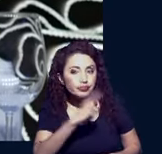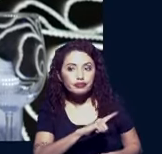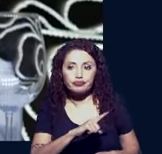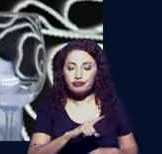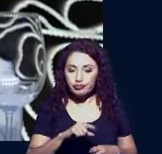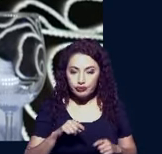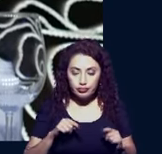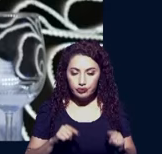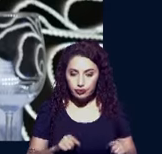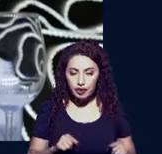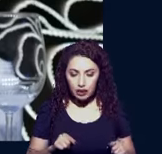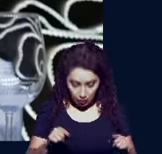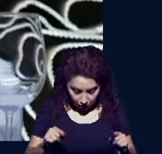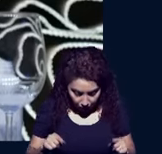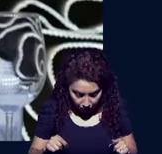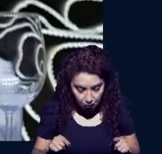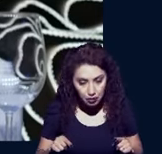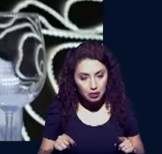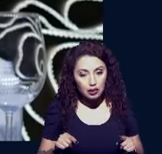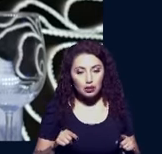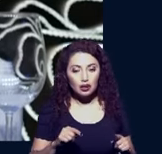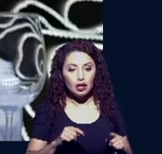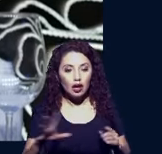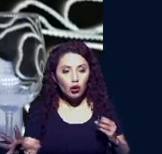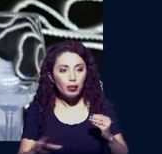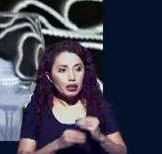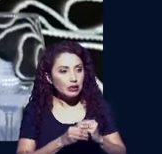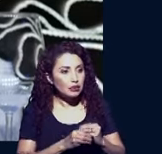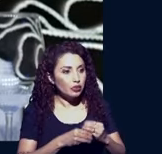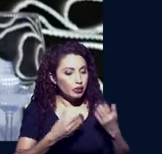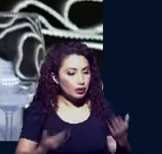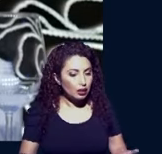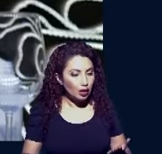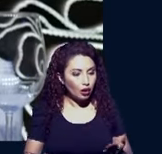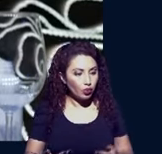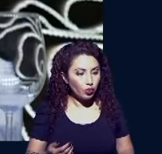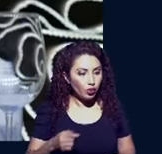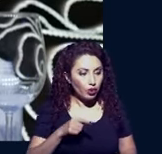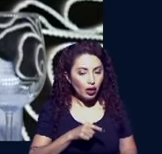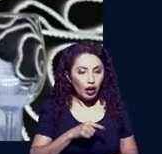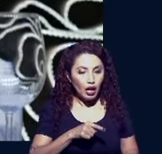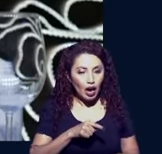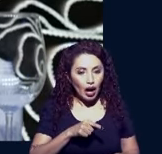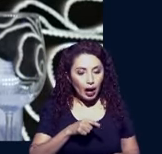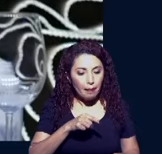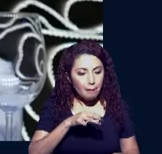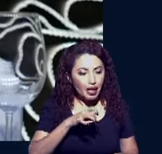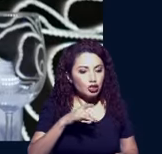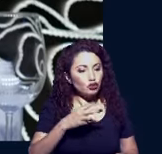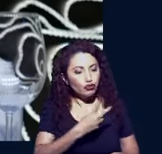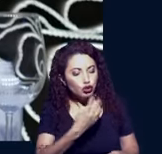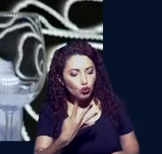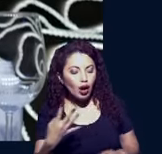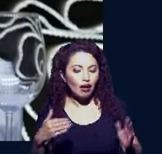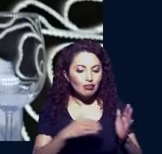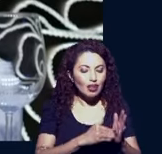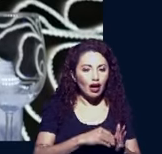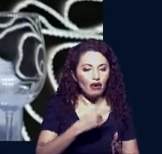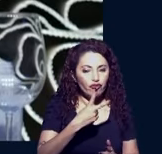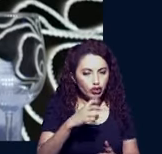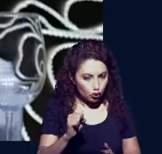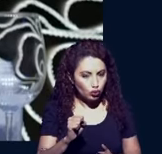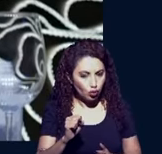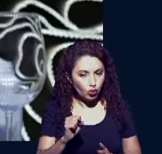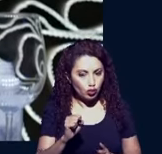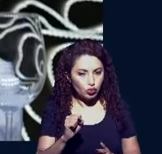compensações colocadas como a média de 24 até 28 né para que a gente possa receber a receita